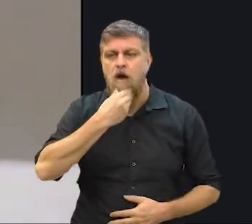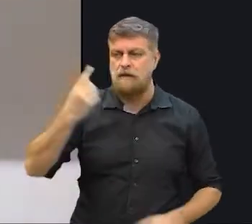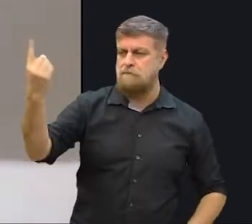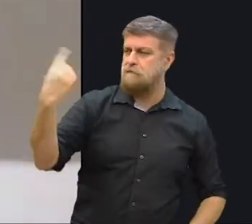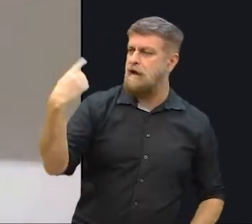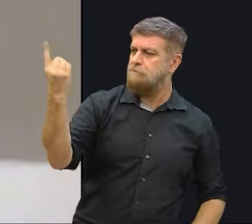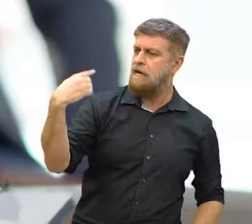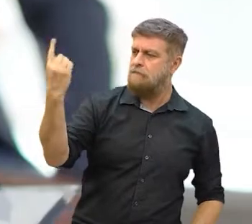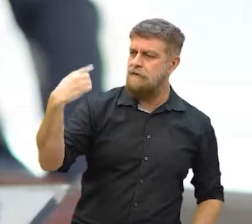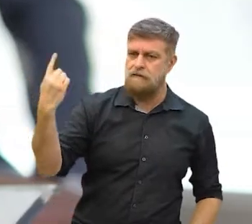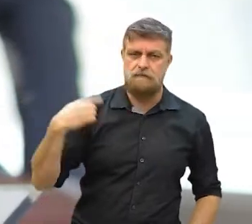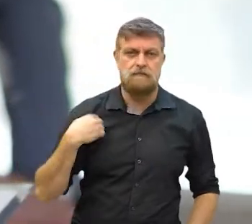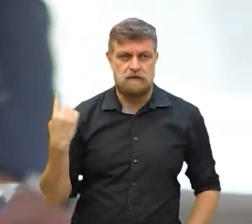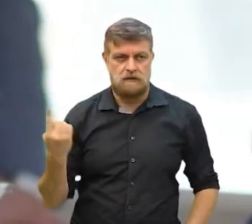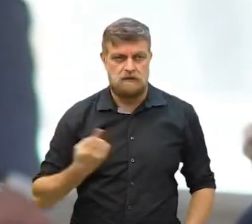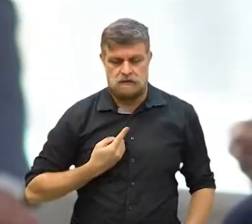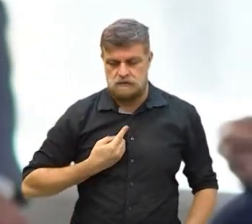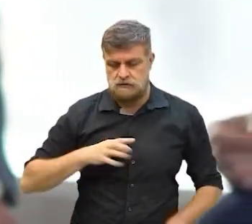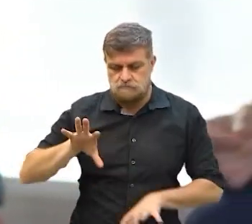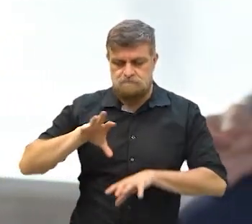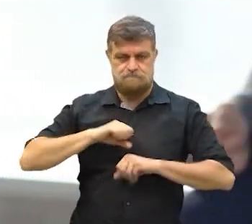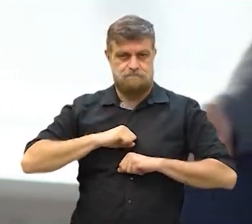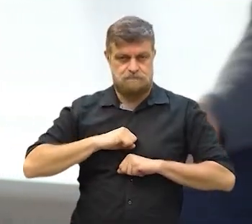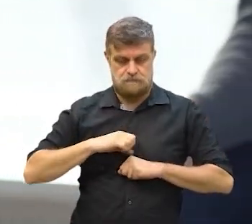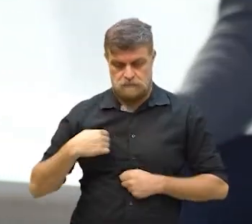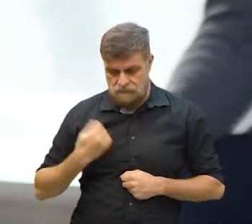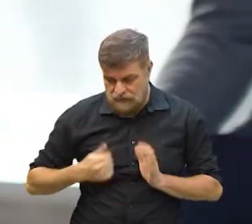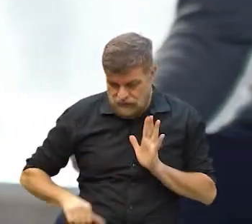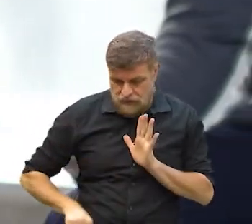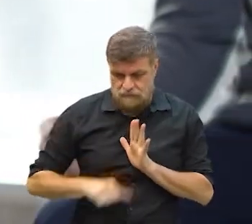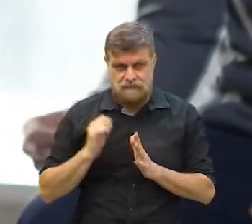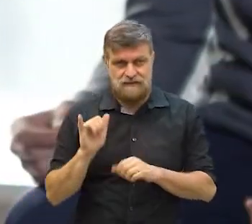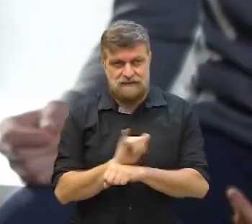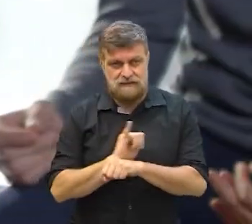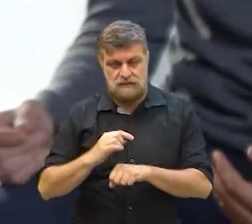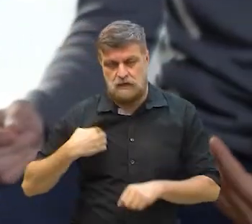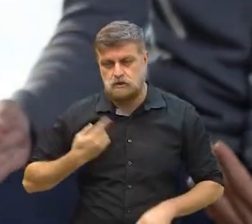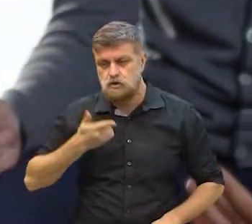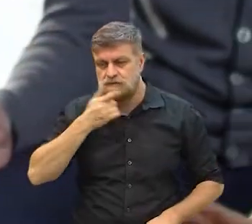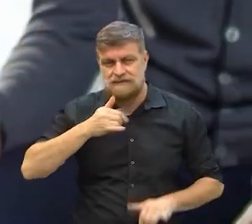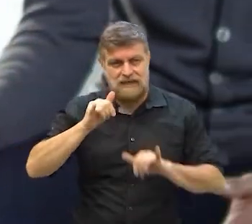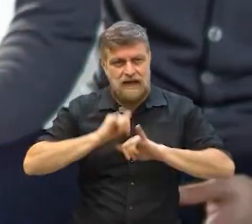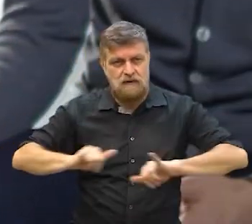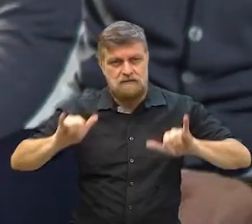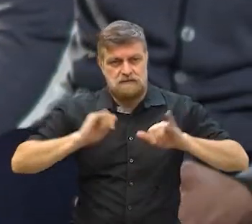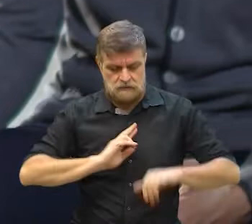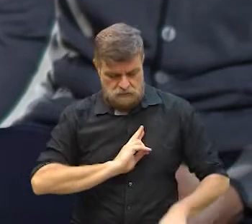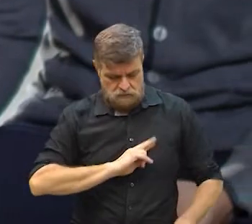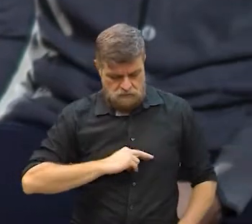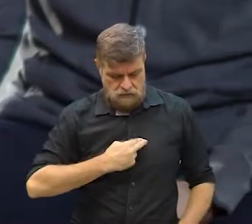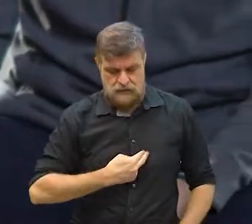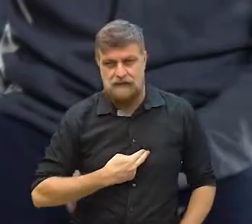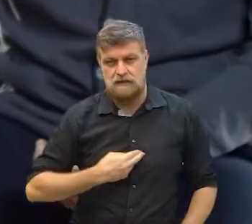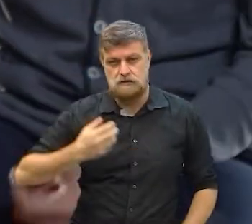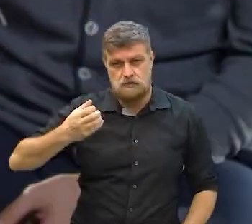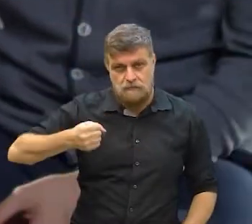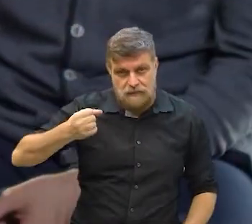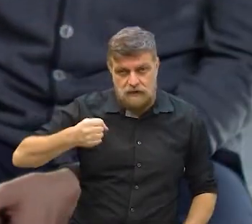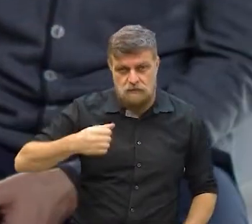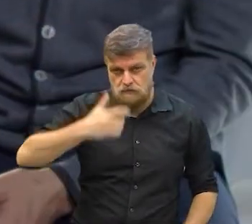machista. E reconhecer isso é o primeiro passo para desenvolver a campanha do Laço